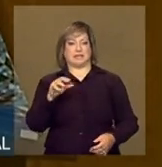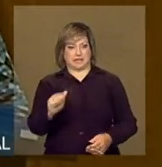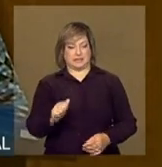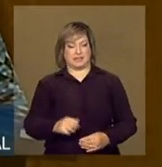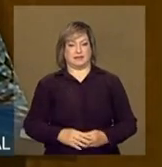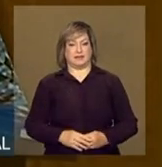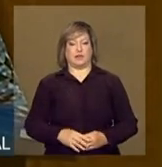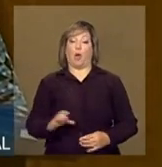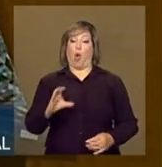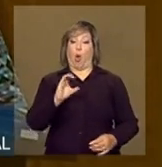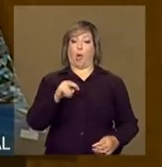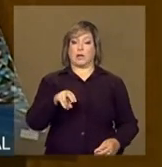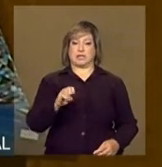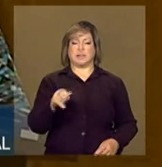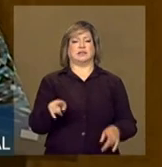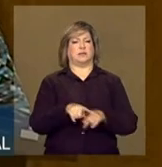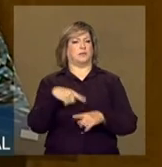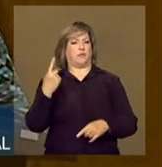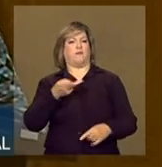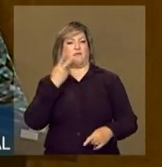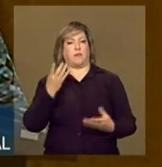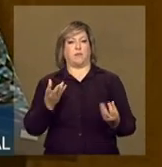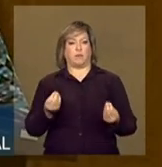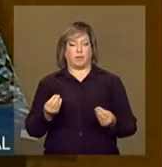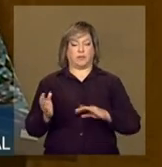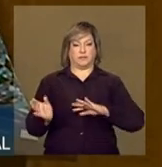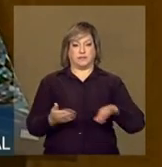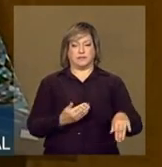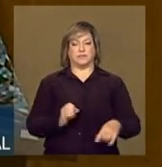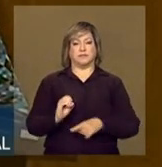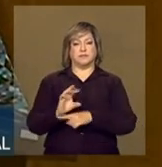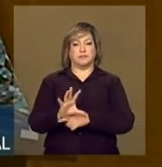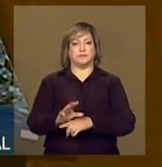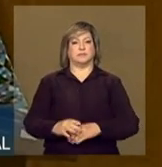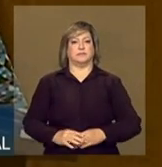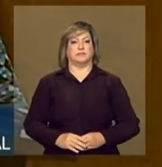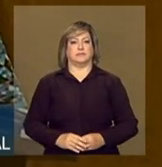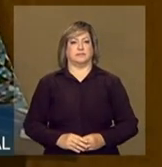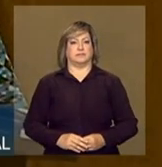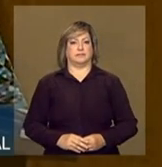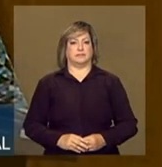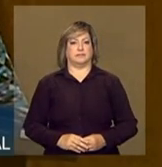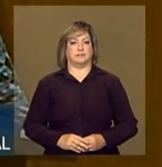O CONSEA também é destacado, eu vou passar bem rápido.